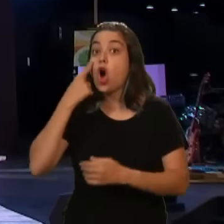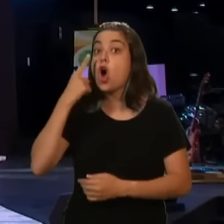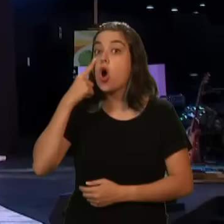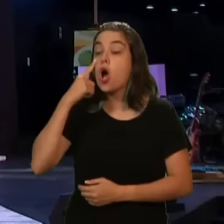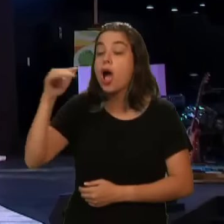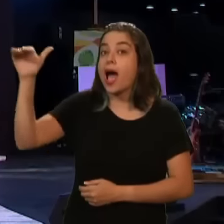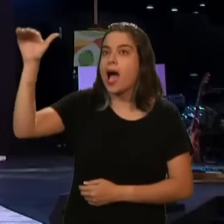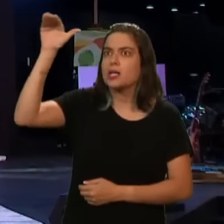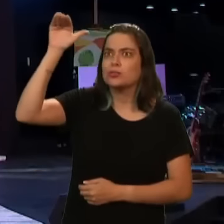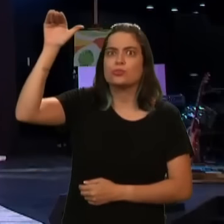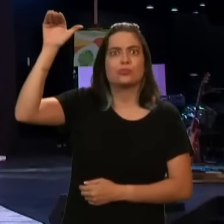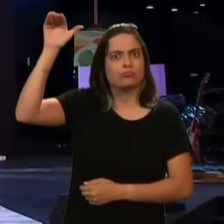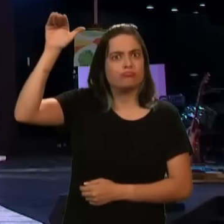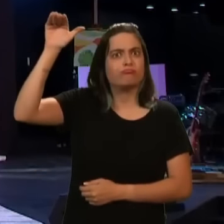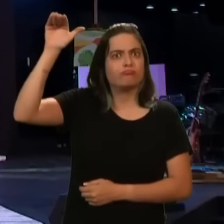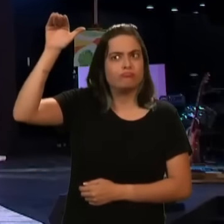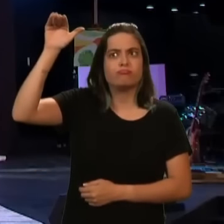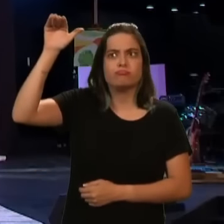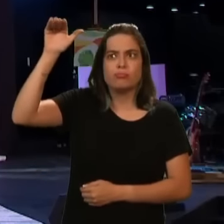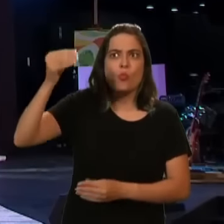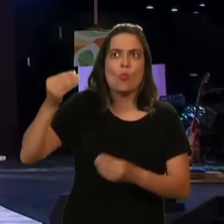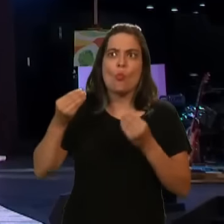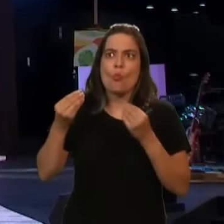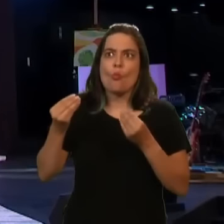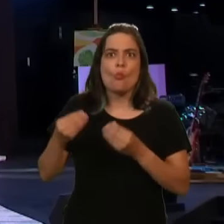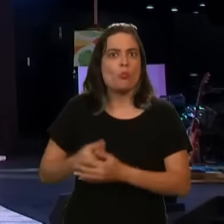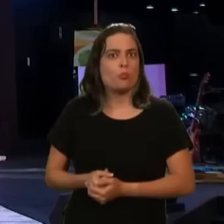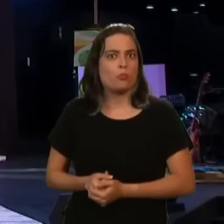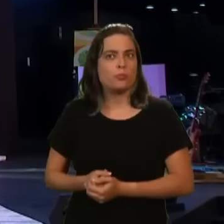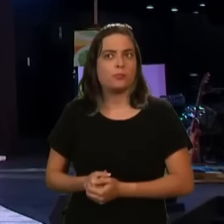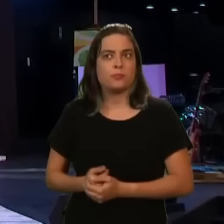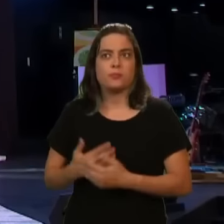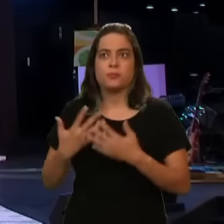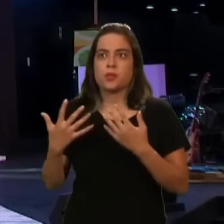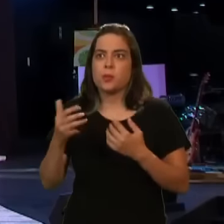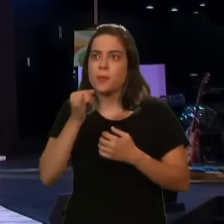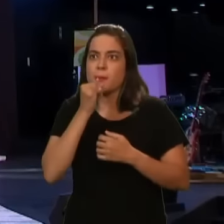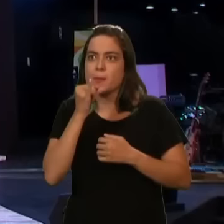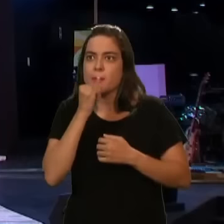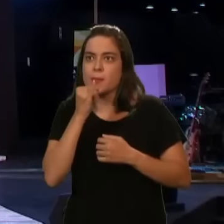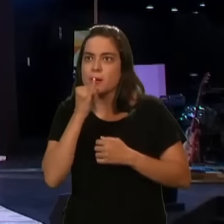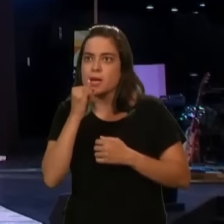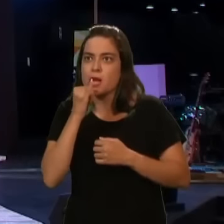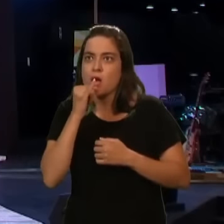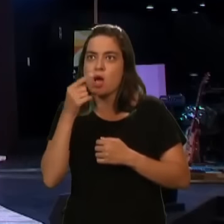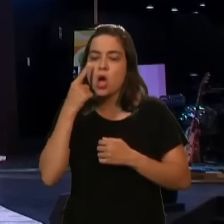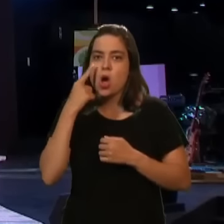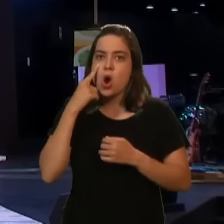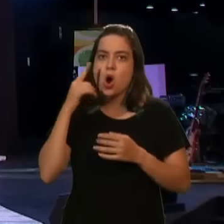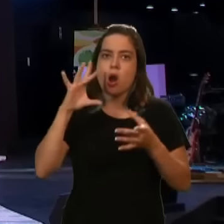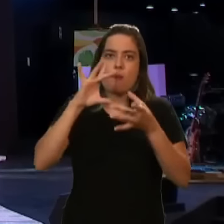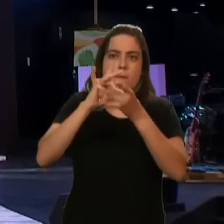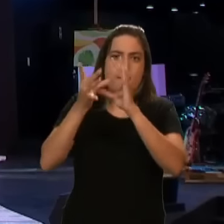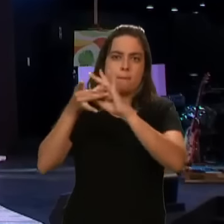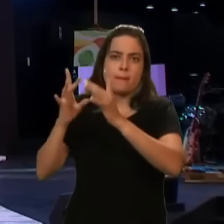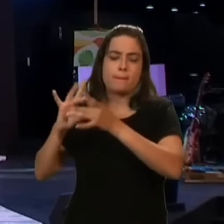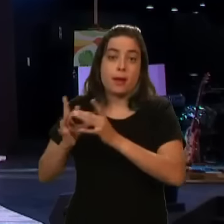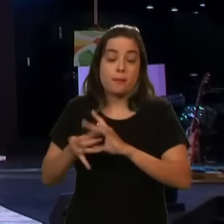adulto, sinceramente, não tem tanta diferença no número de conexões